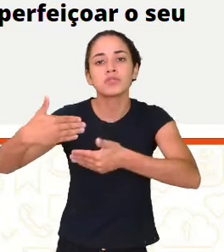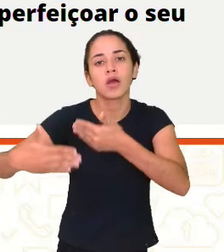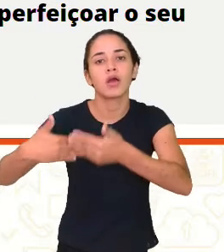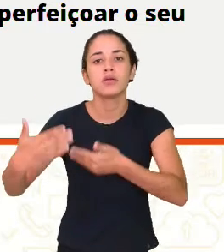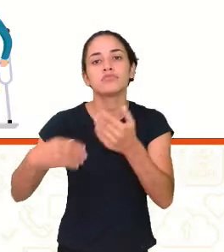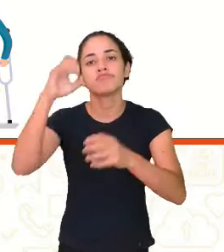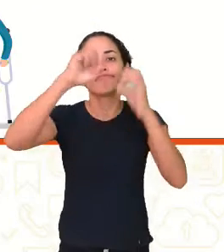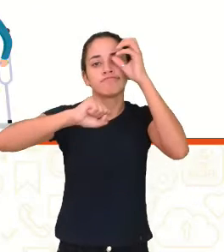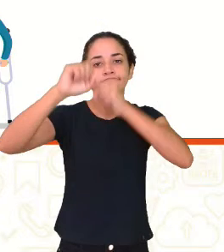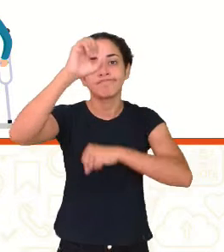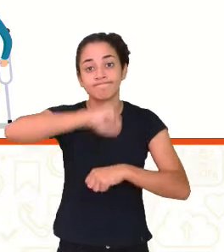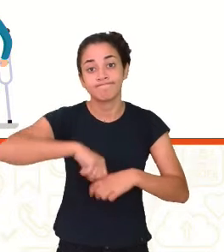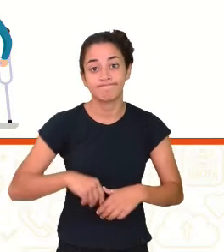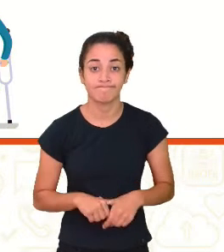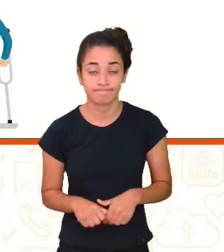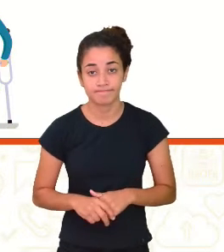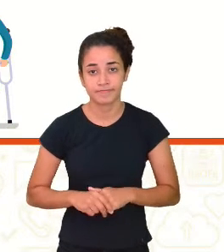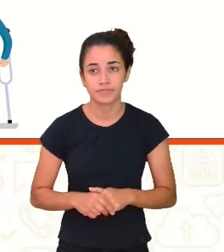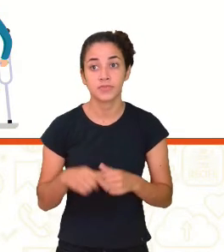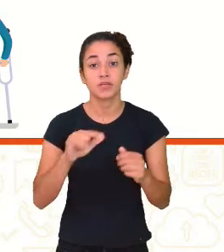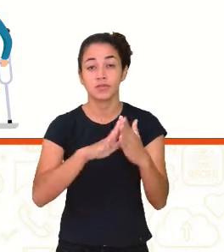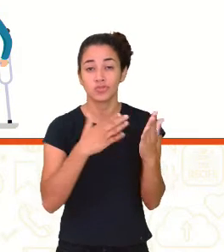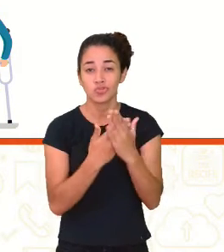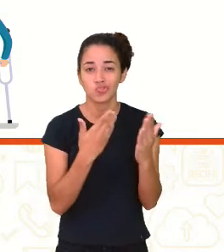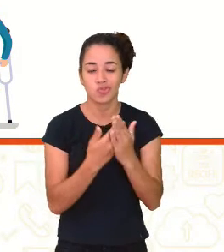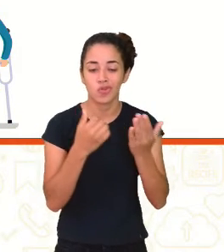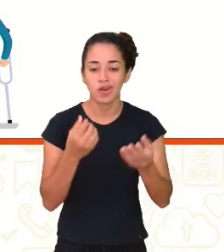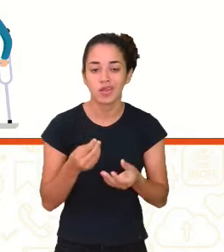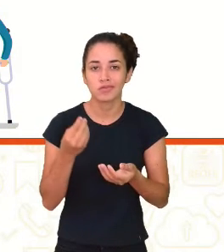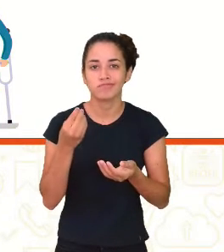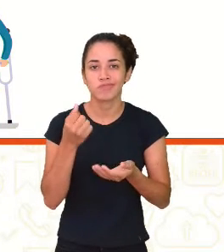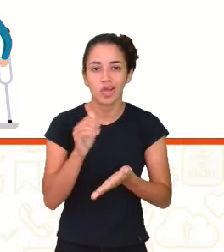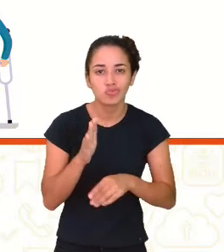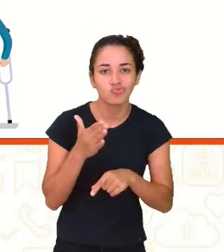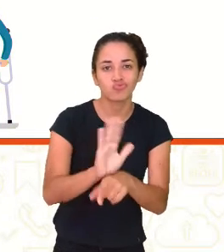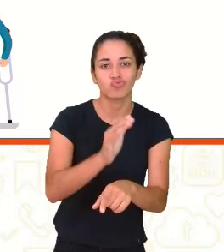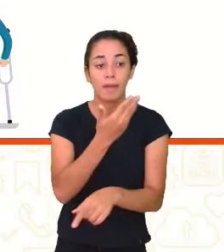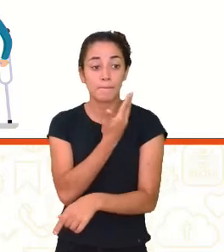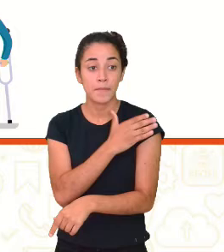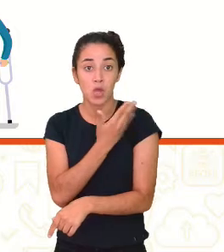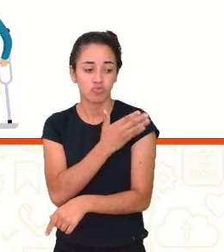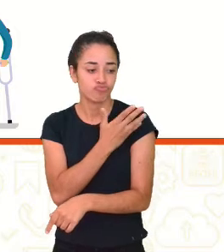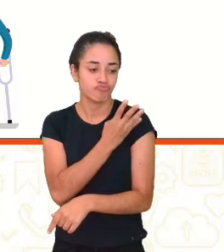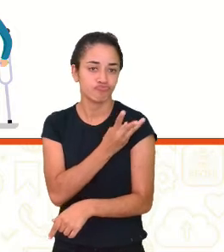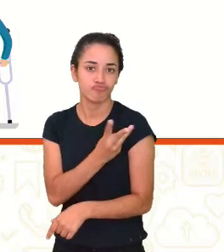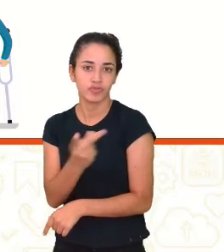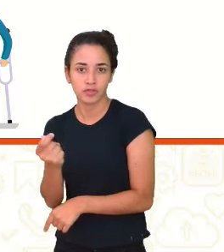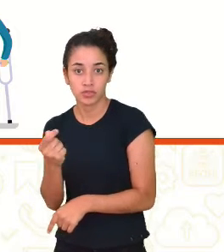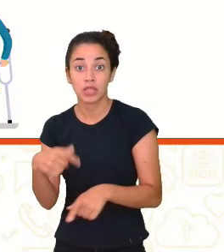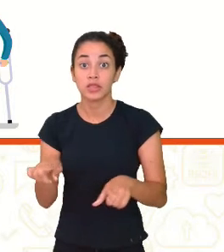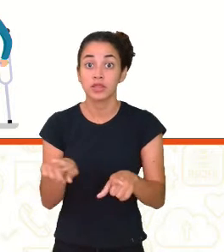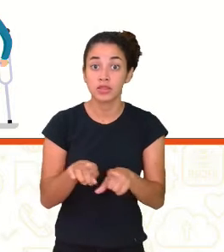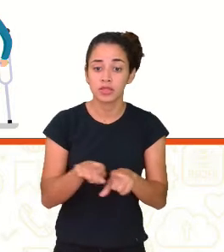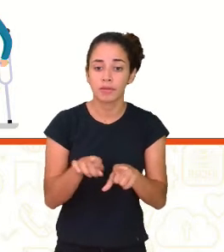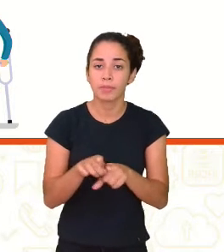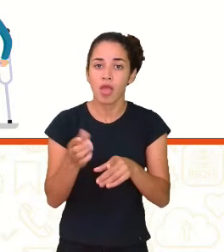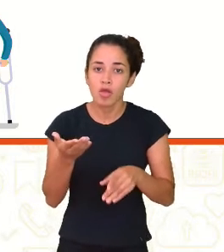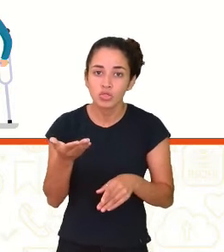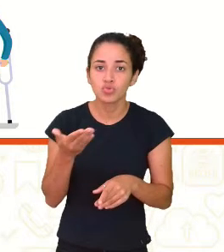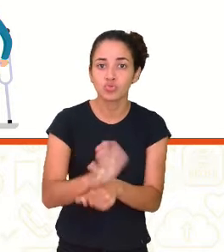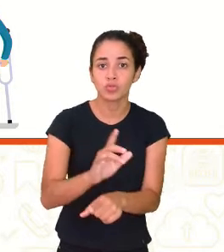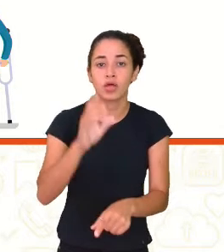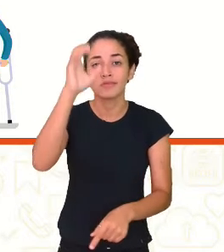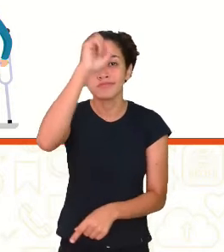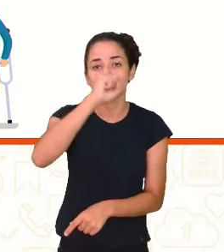de aprendizagem. A escola favorece a quebra de preconceitos sociais, bem como estimula a